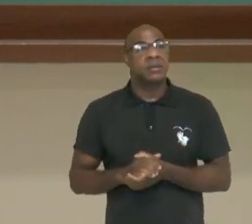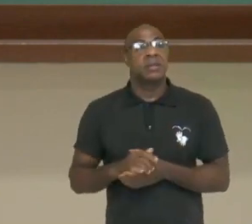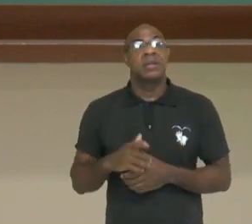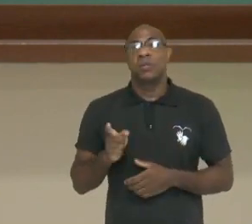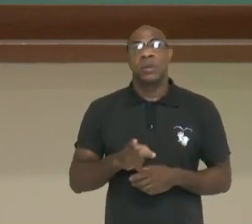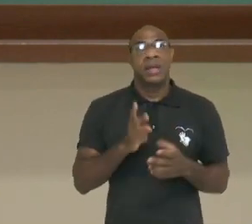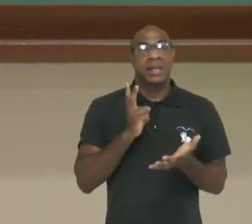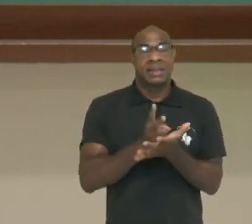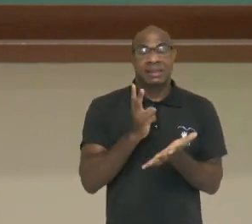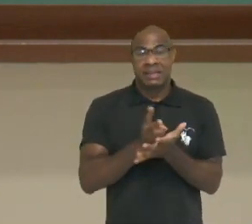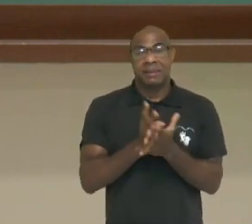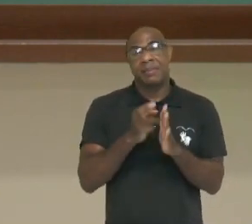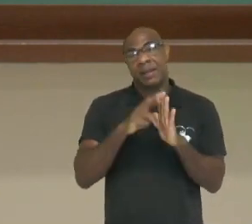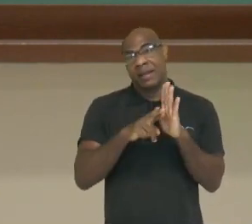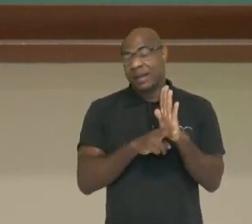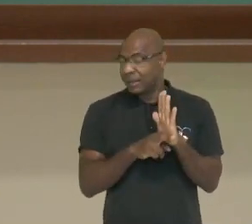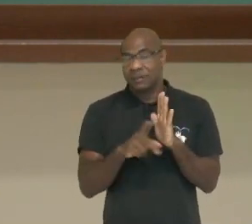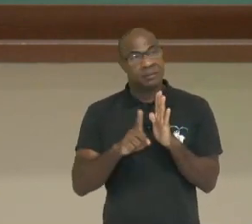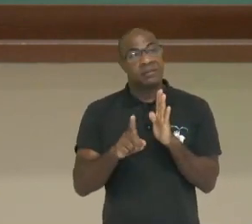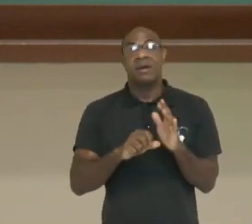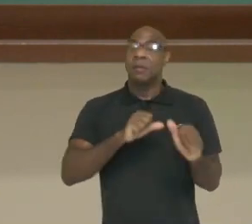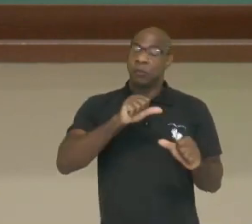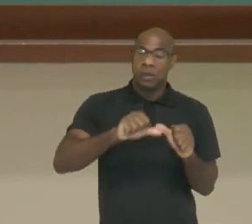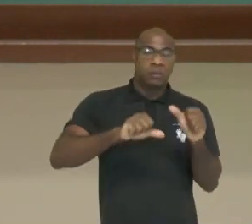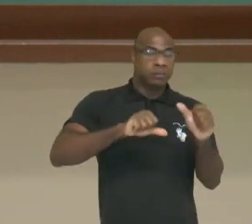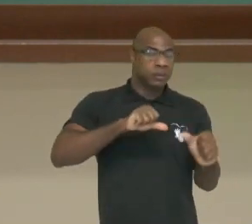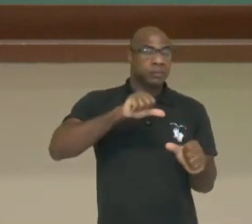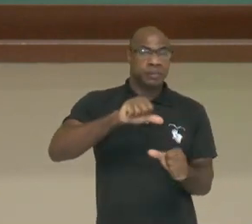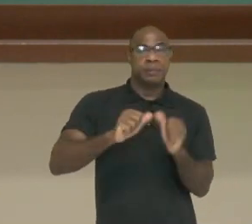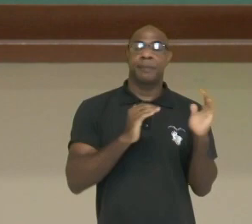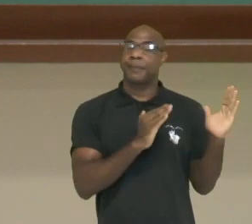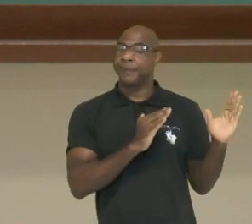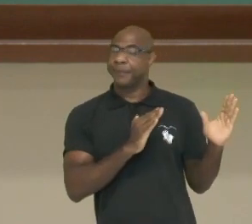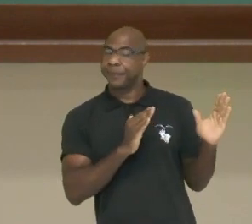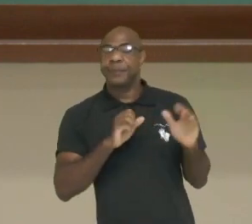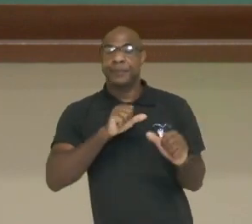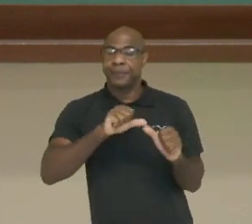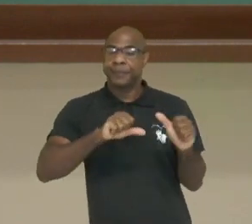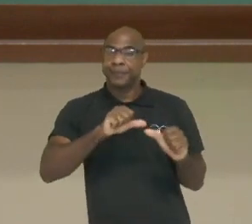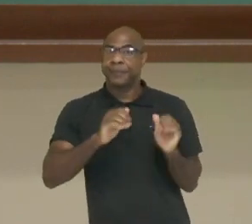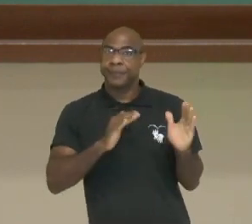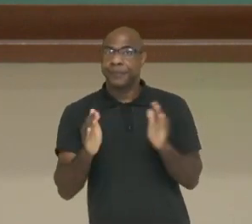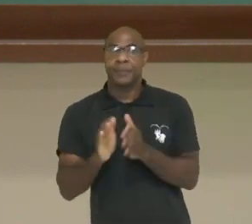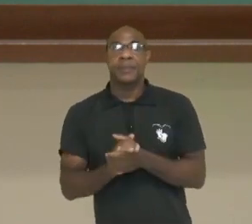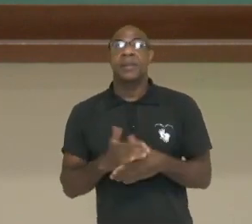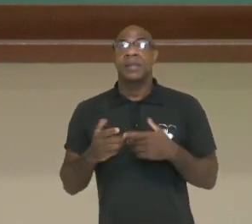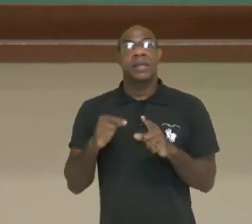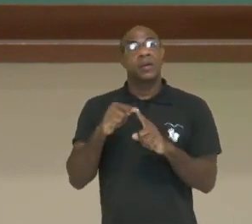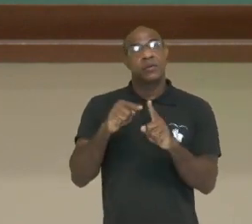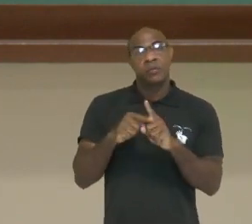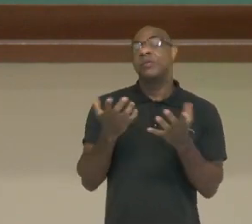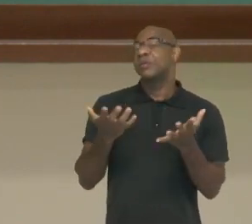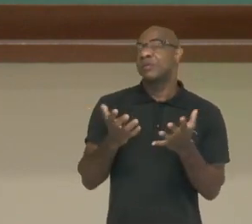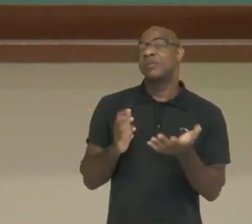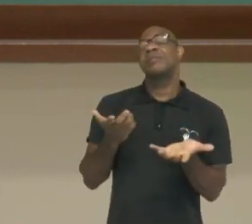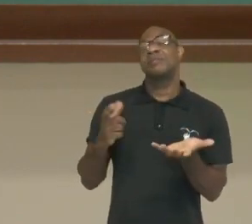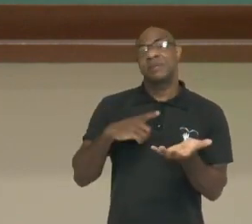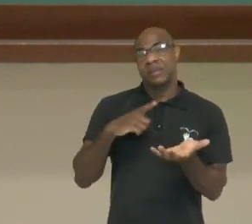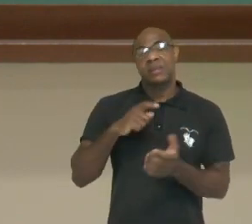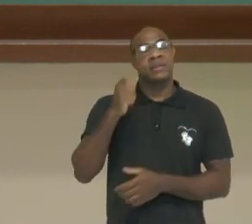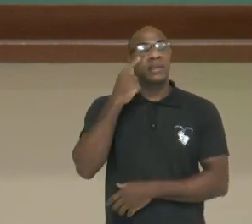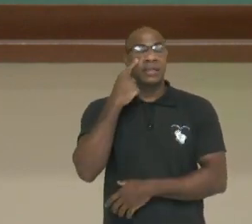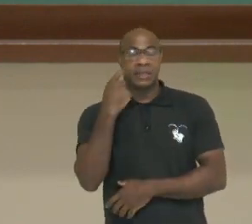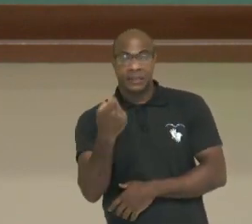para sempre. As regras vão sendo alteradas com o passar do tempo para que a modalidade se torne mais interessante, mais